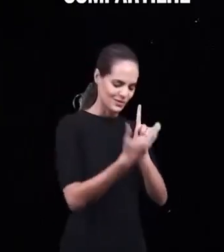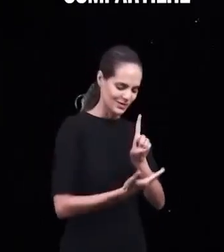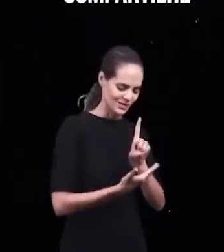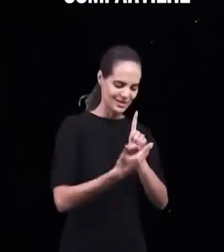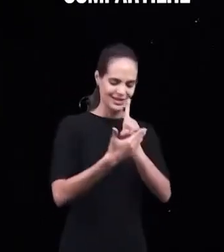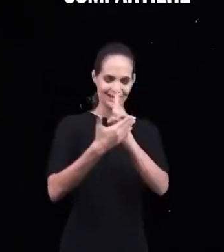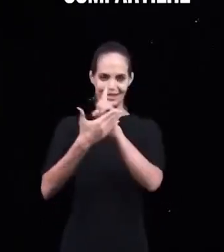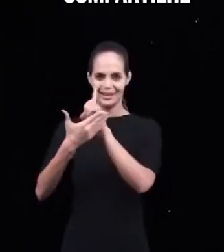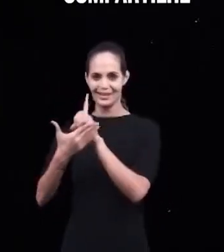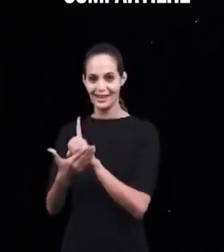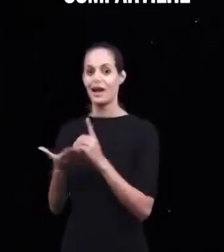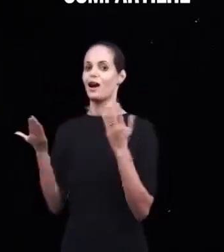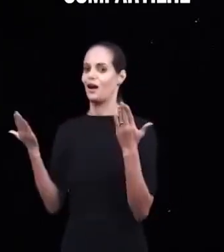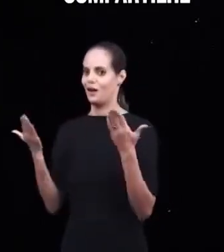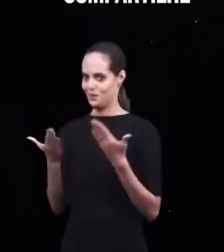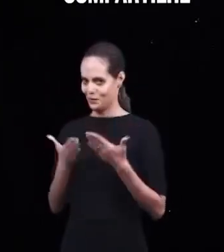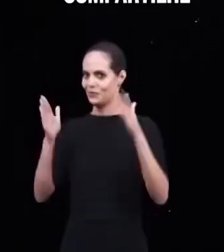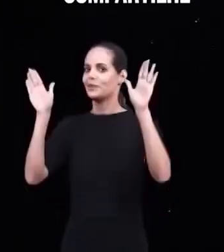agora sou